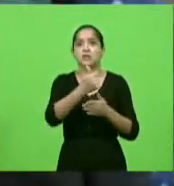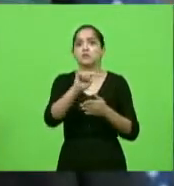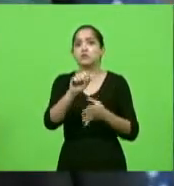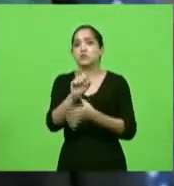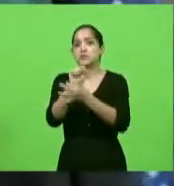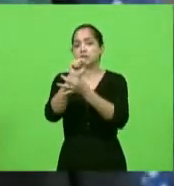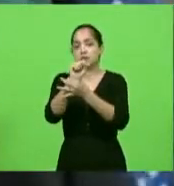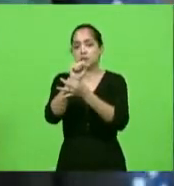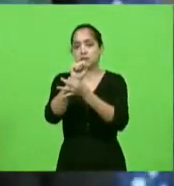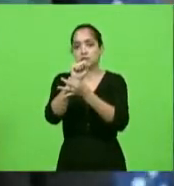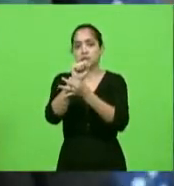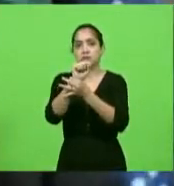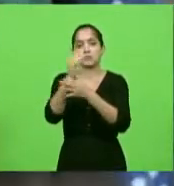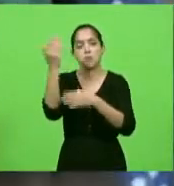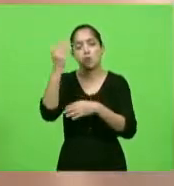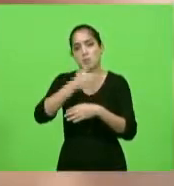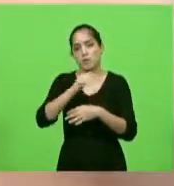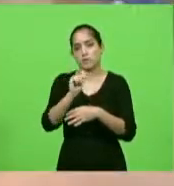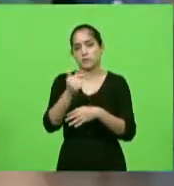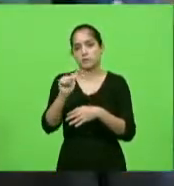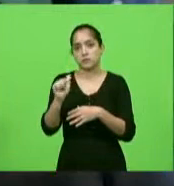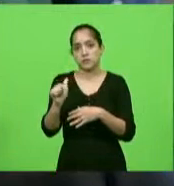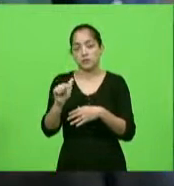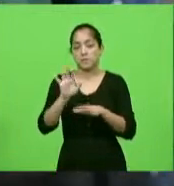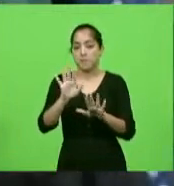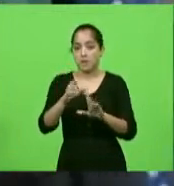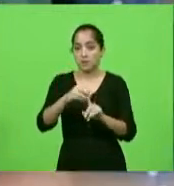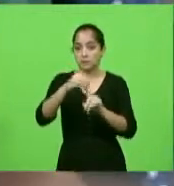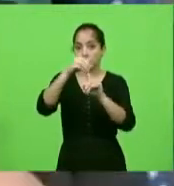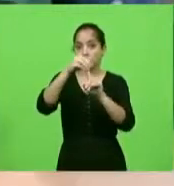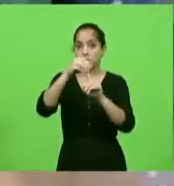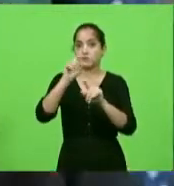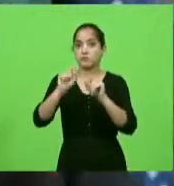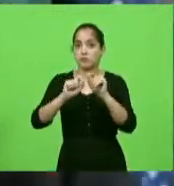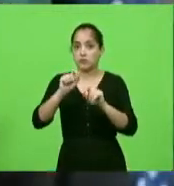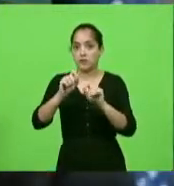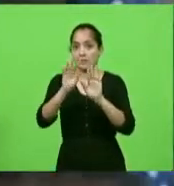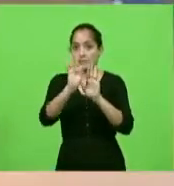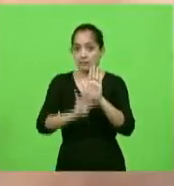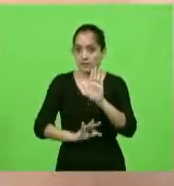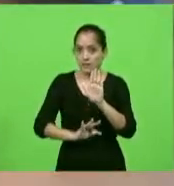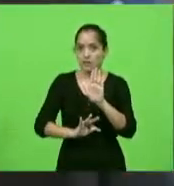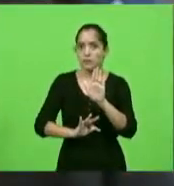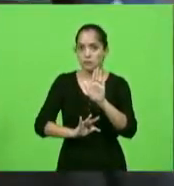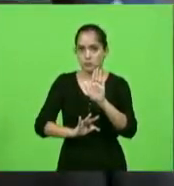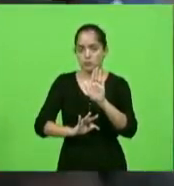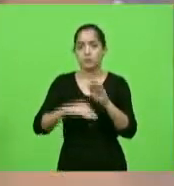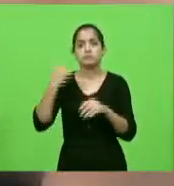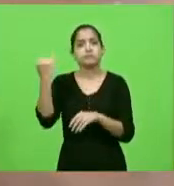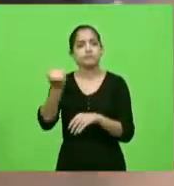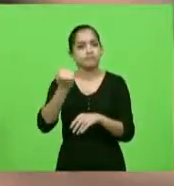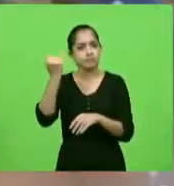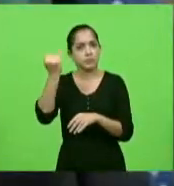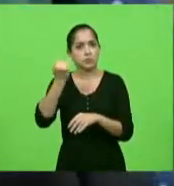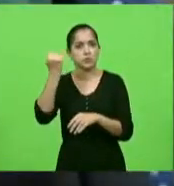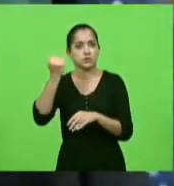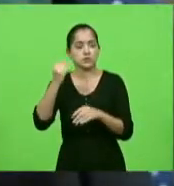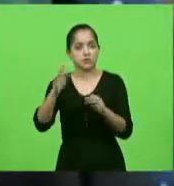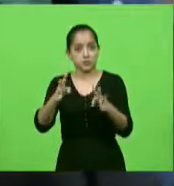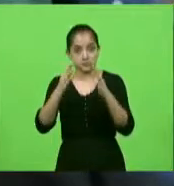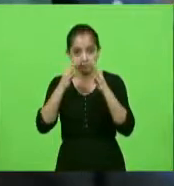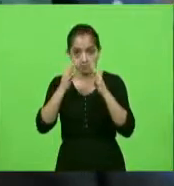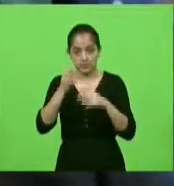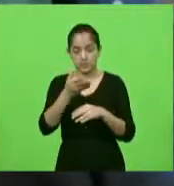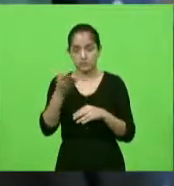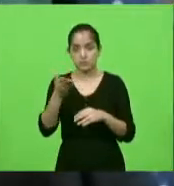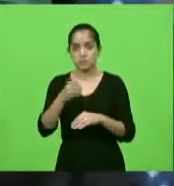contratuais citadas. Volto a destacar textos legais extremamente importantes em que eu chamo a atenção de